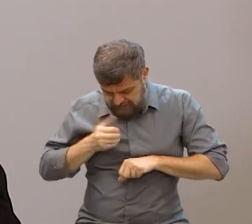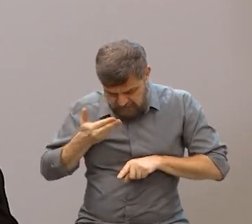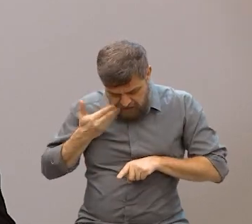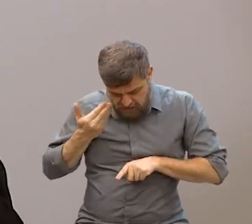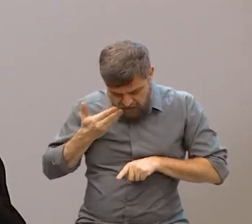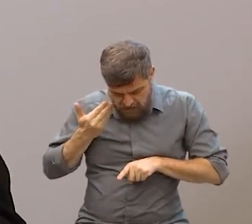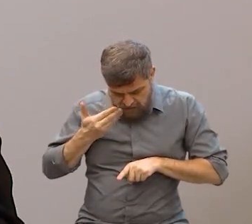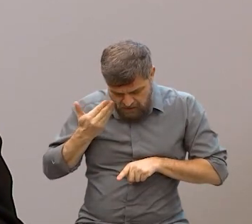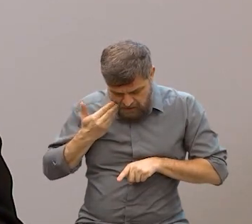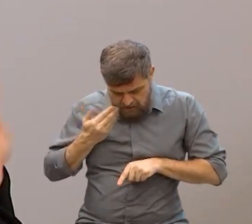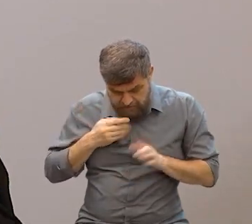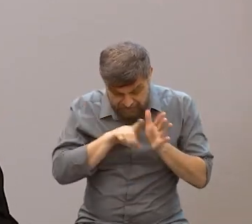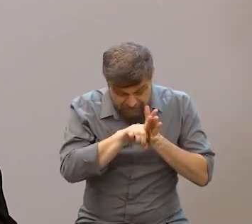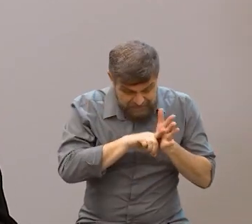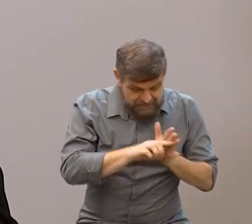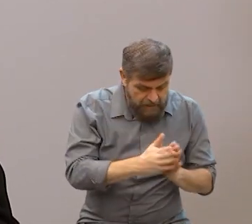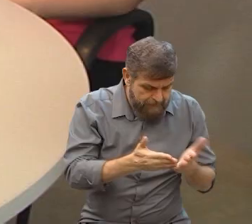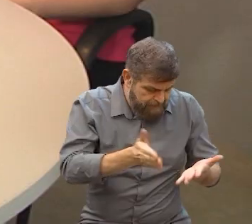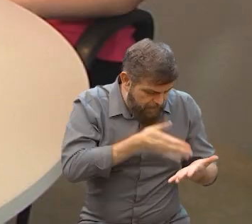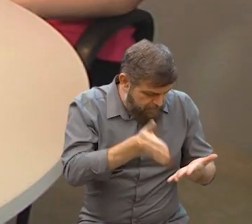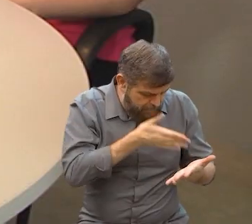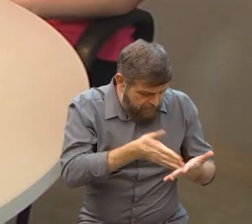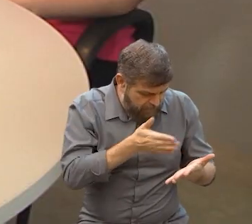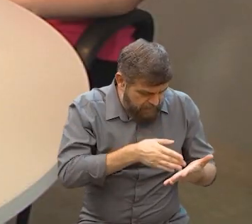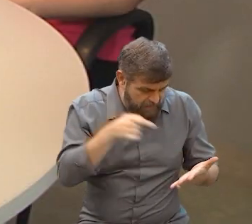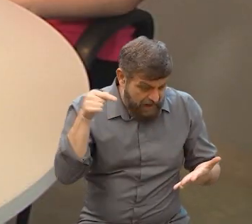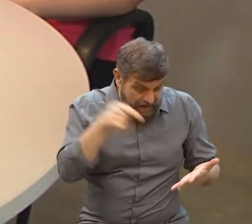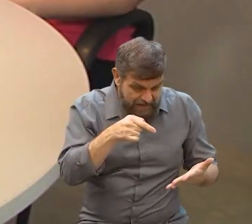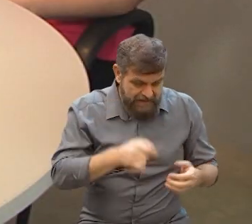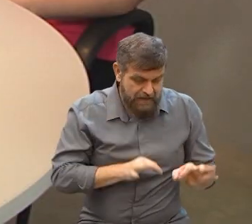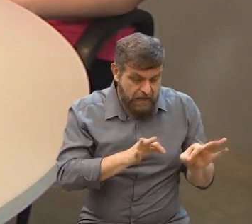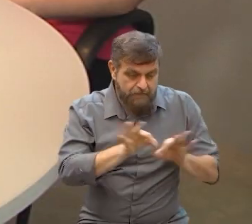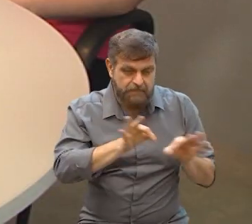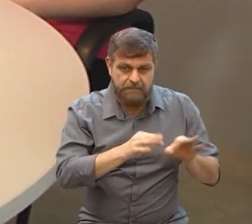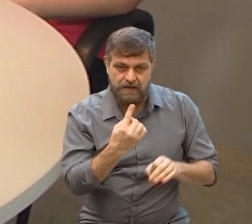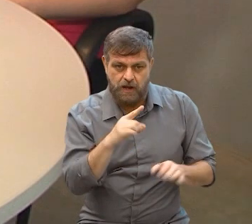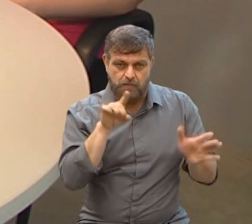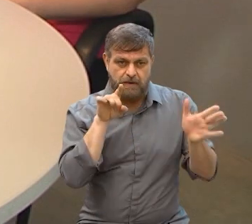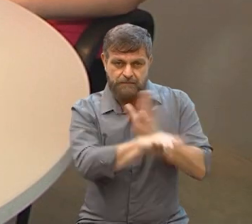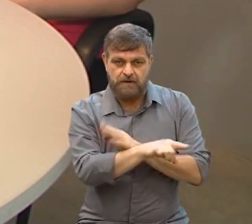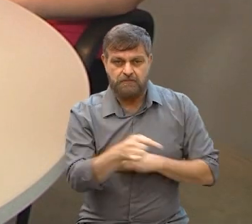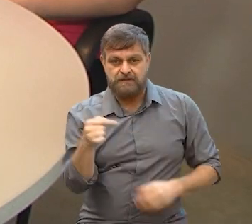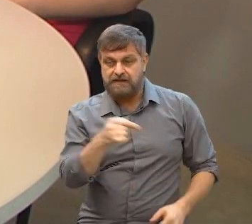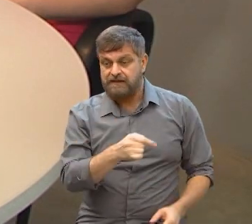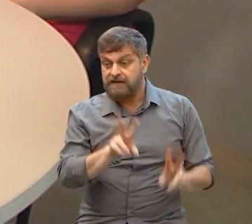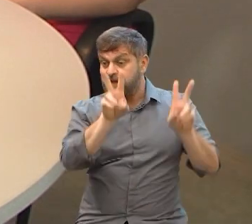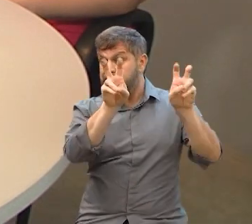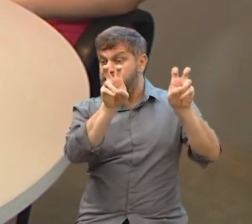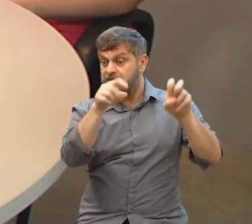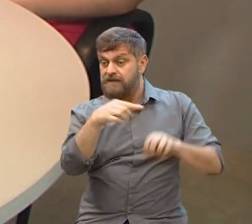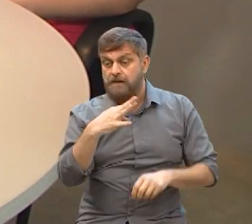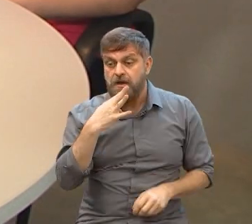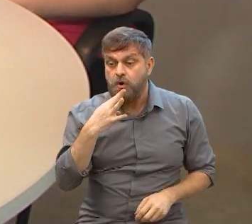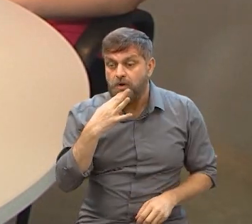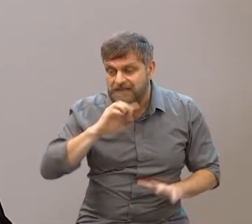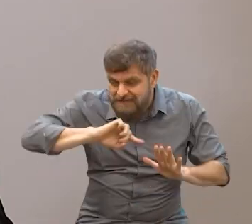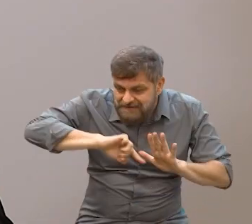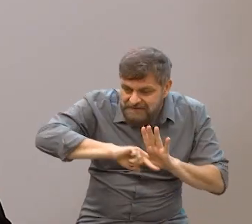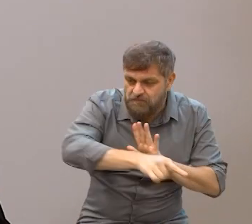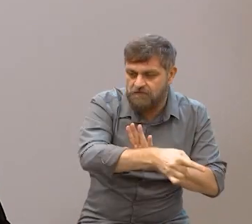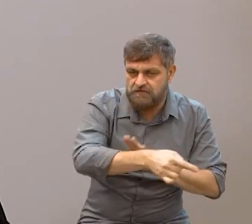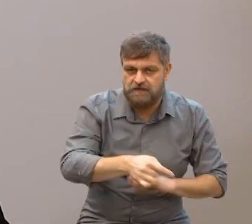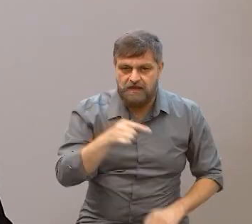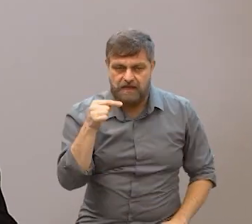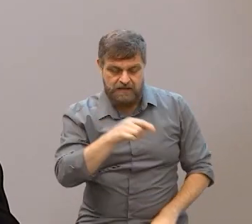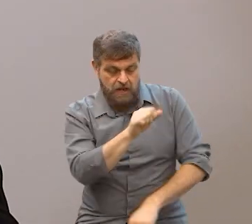processo, ou investigar, ou pesquisar. Então ele faz parte da Como é que faz uma pergunta se ele não sabe do tema? Não tem como, né? Então ele vai